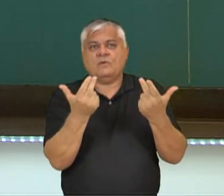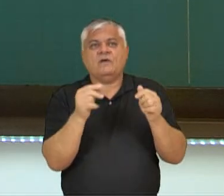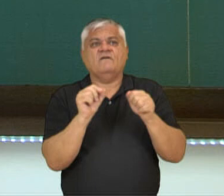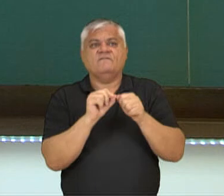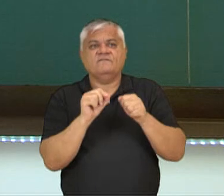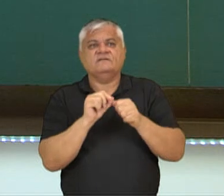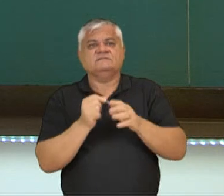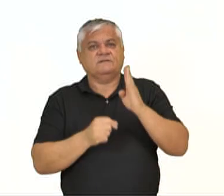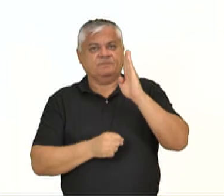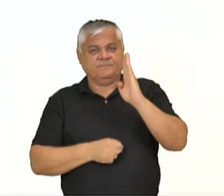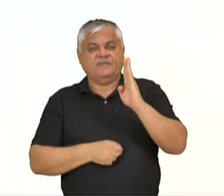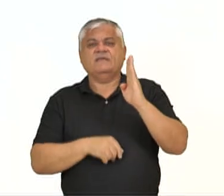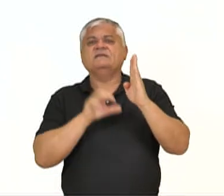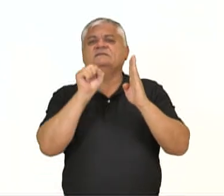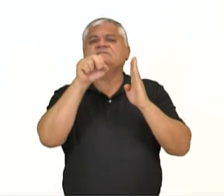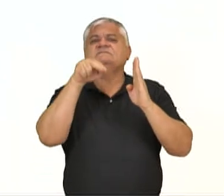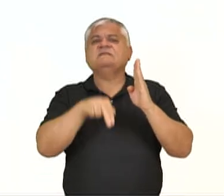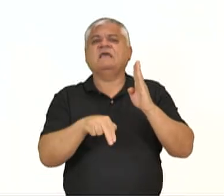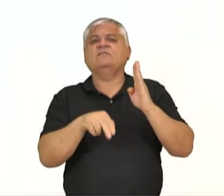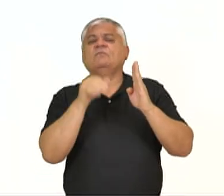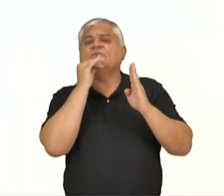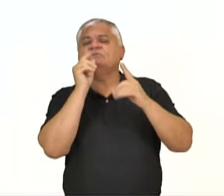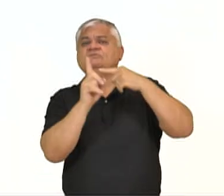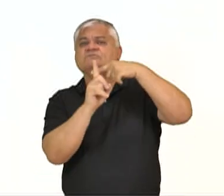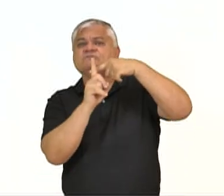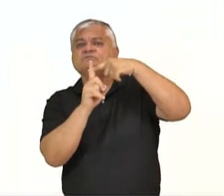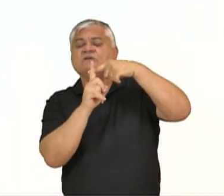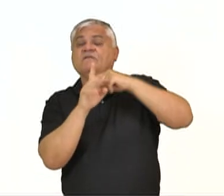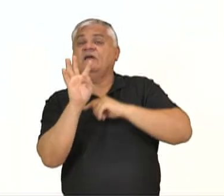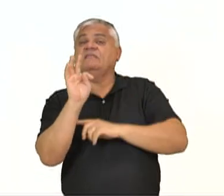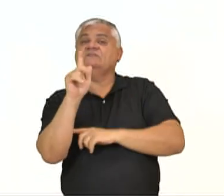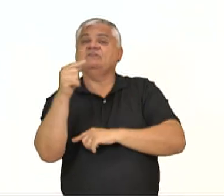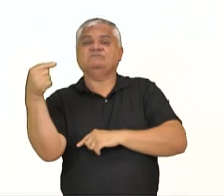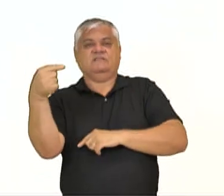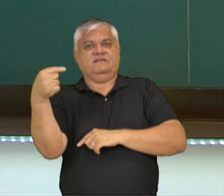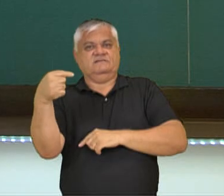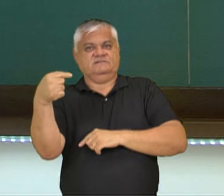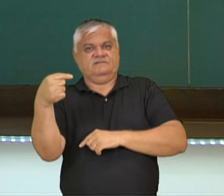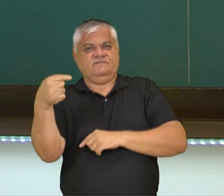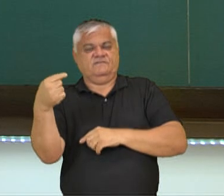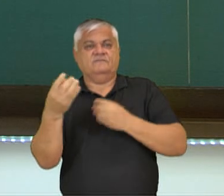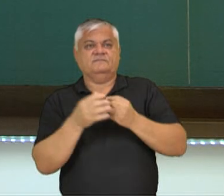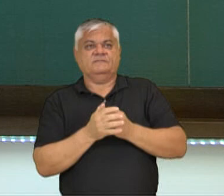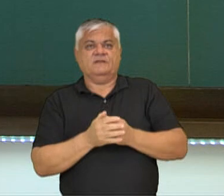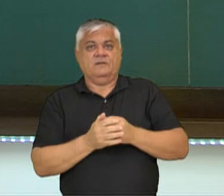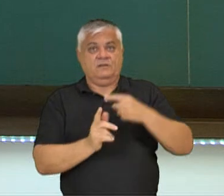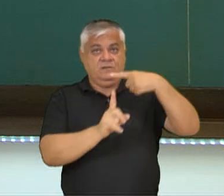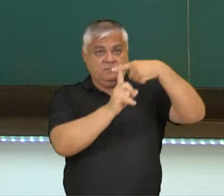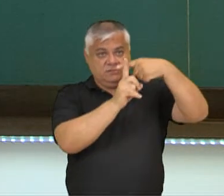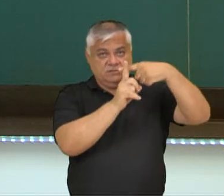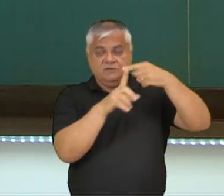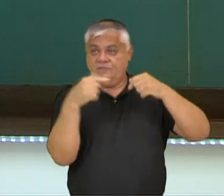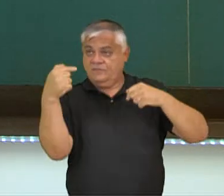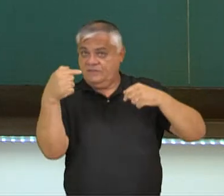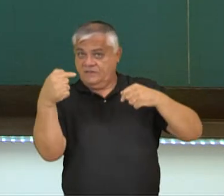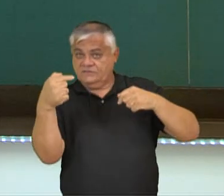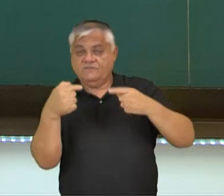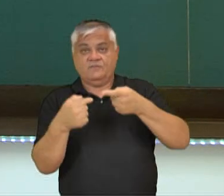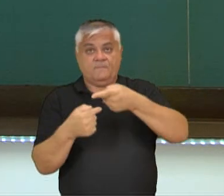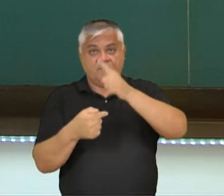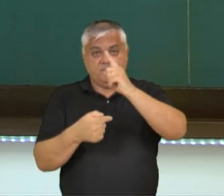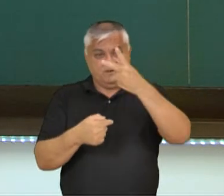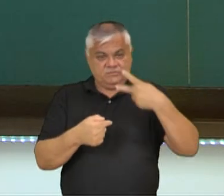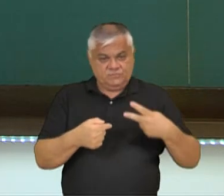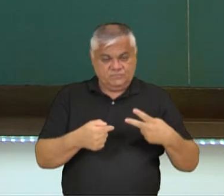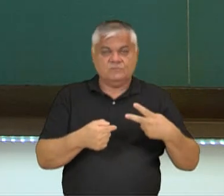para a letra B, aonde que eu tenho seno positivo, só que tangente negativa. Então, seno positivo no primeiro e